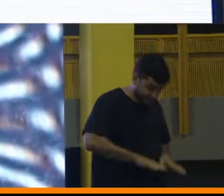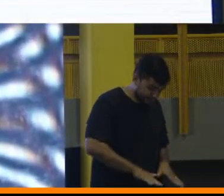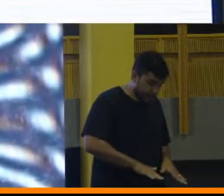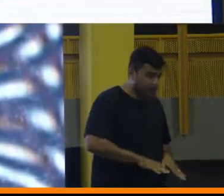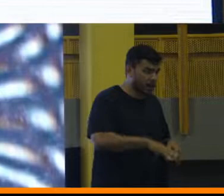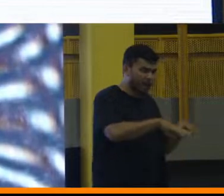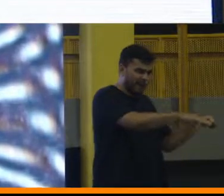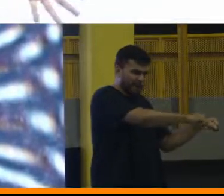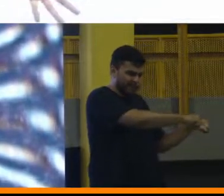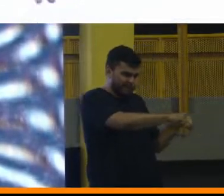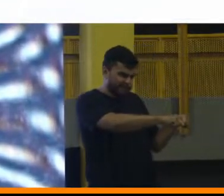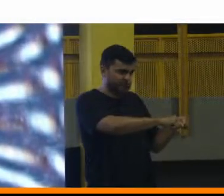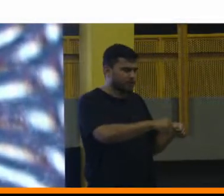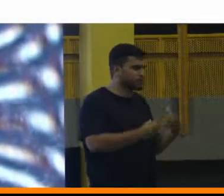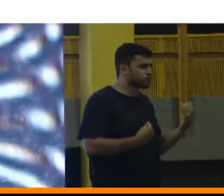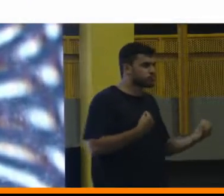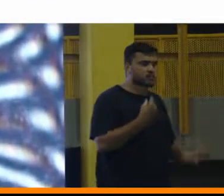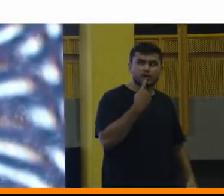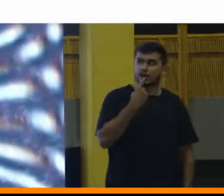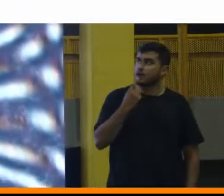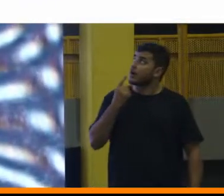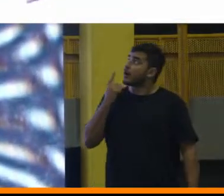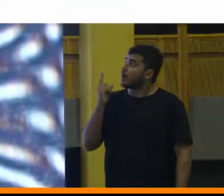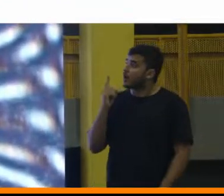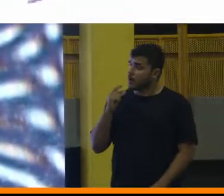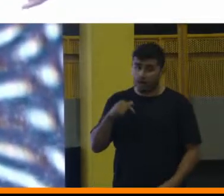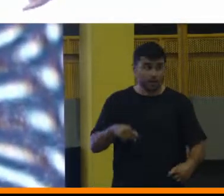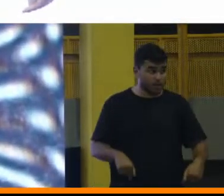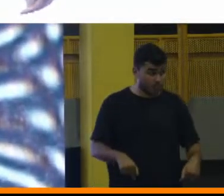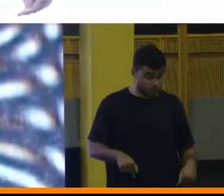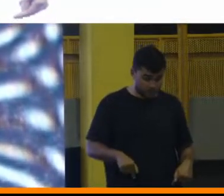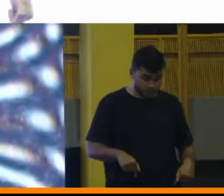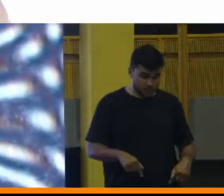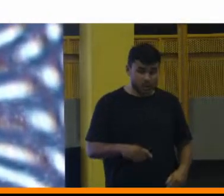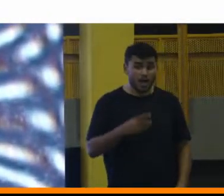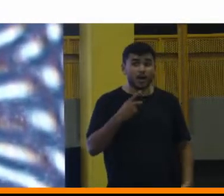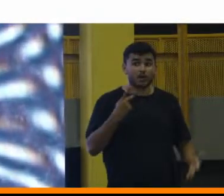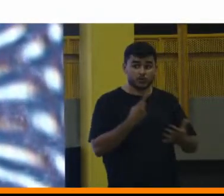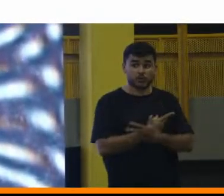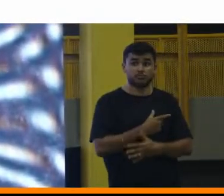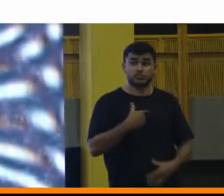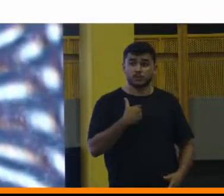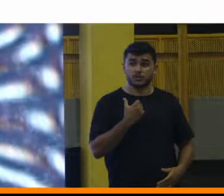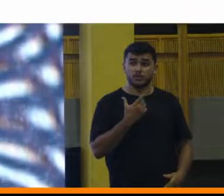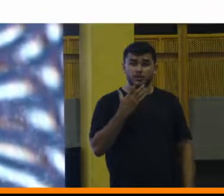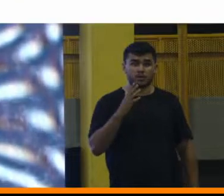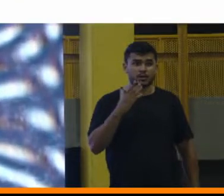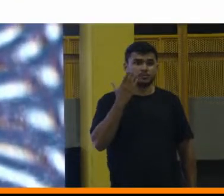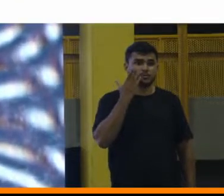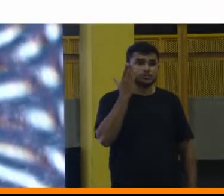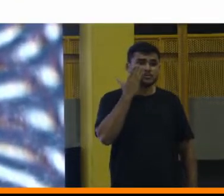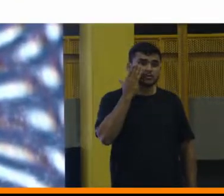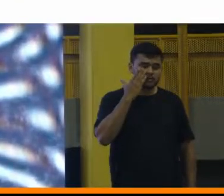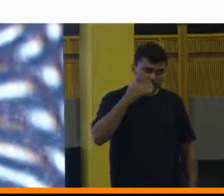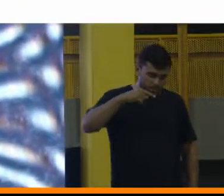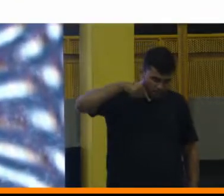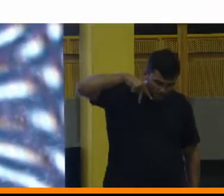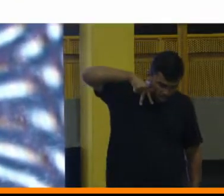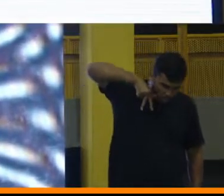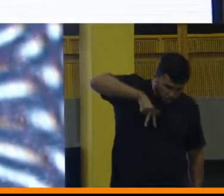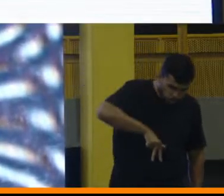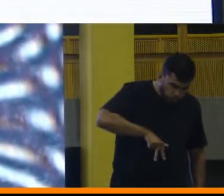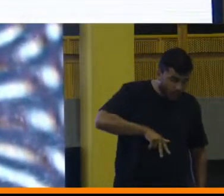estou caindo? Porque tem o palco para me segurar. Quando